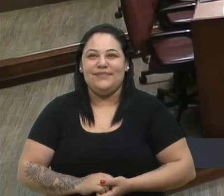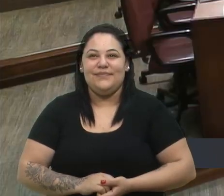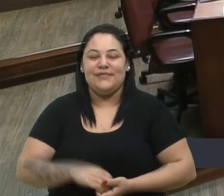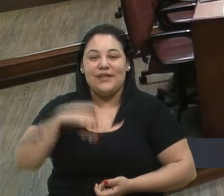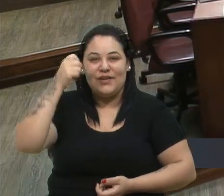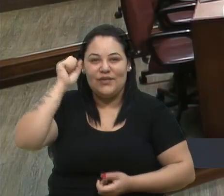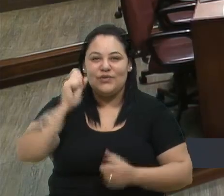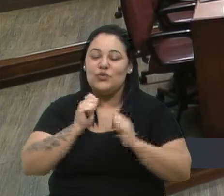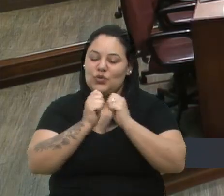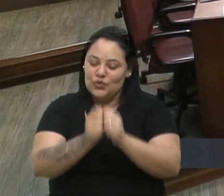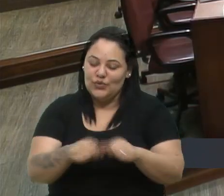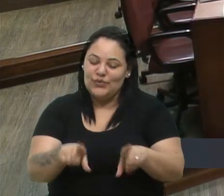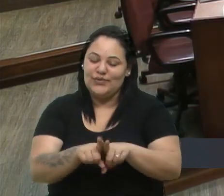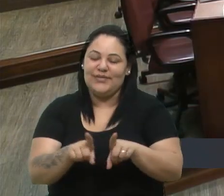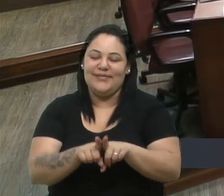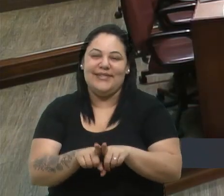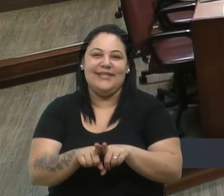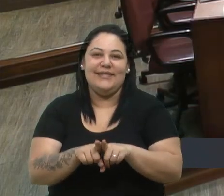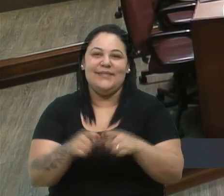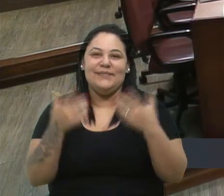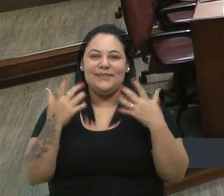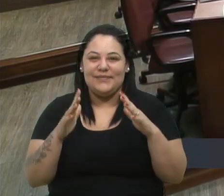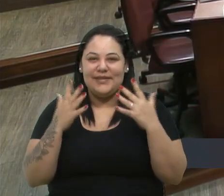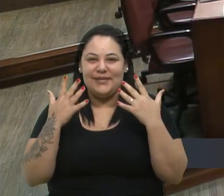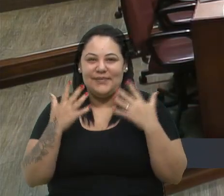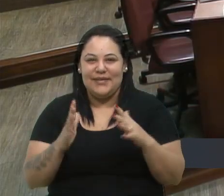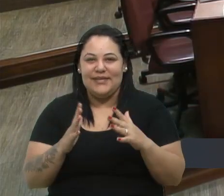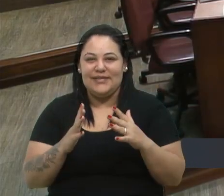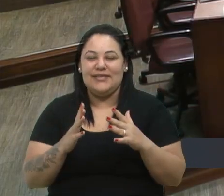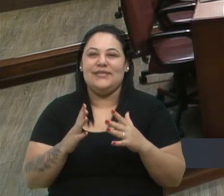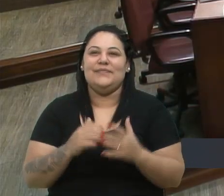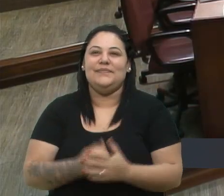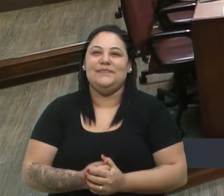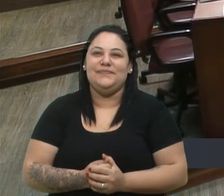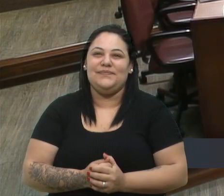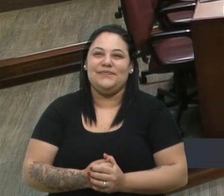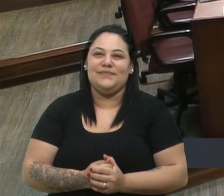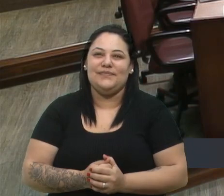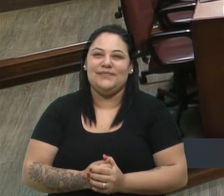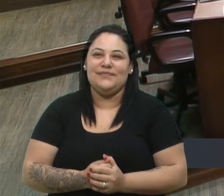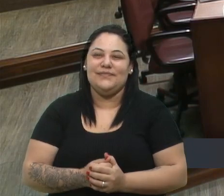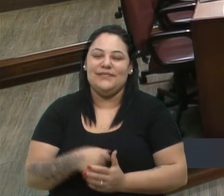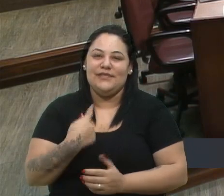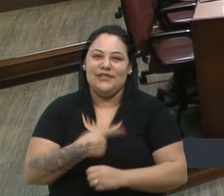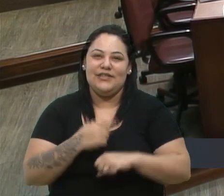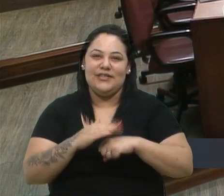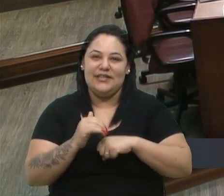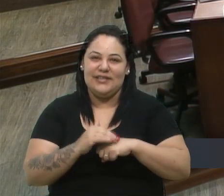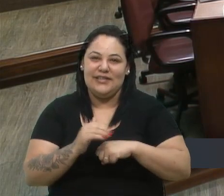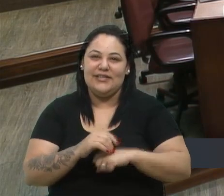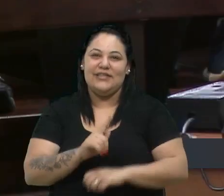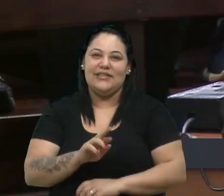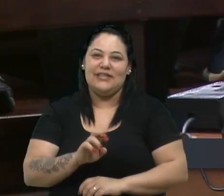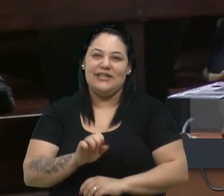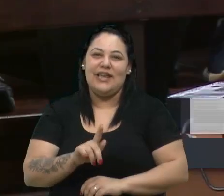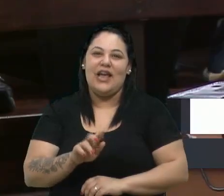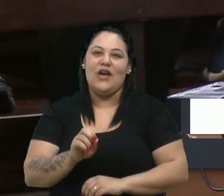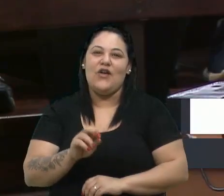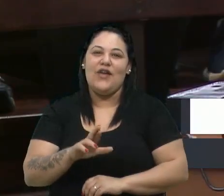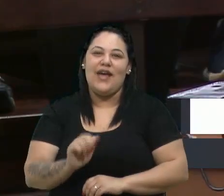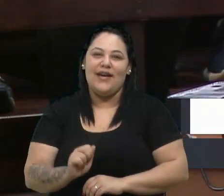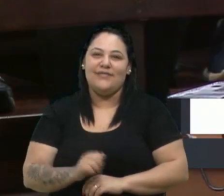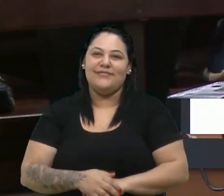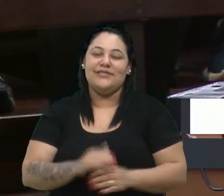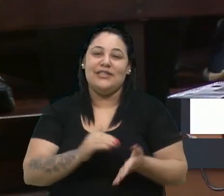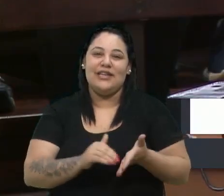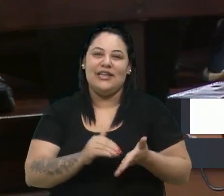você esse voto de congratulação aí da nossa querida Grego, né, secretária aí de governo,